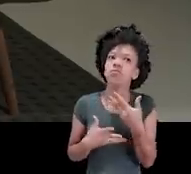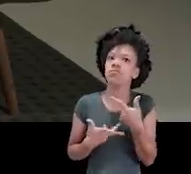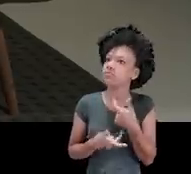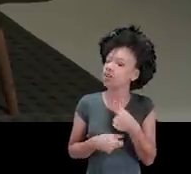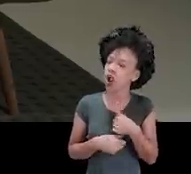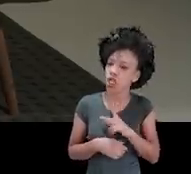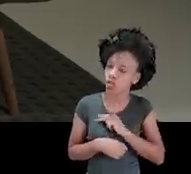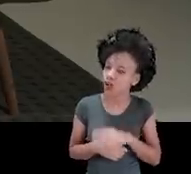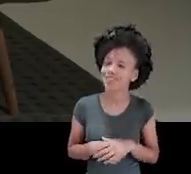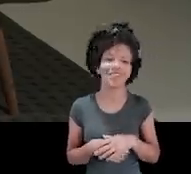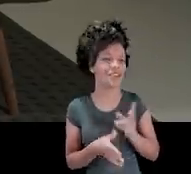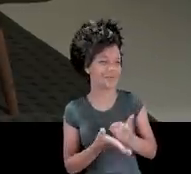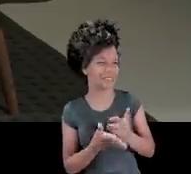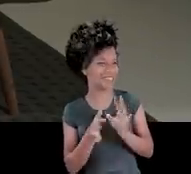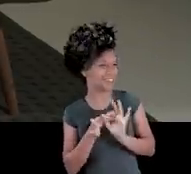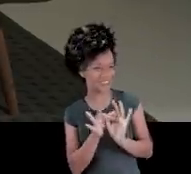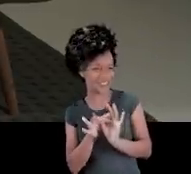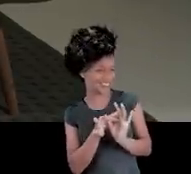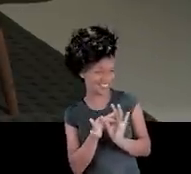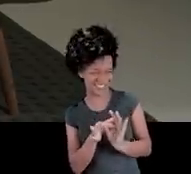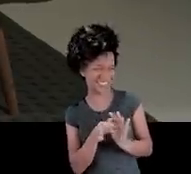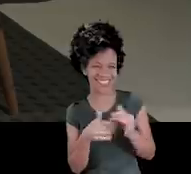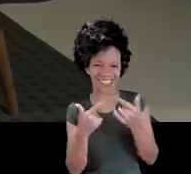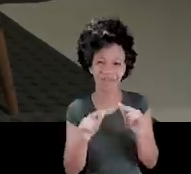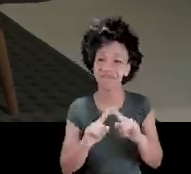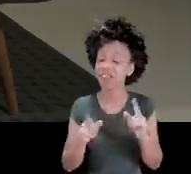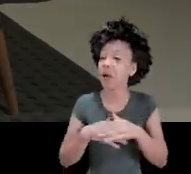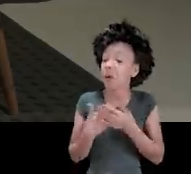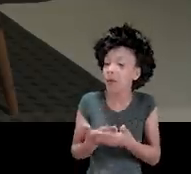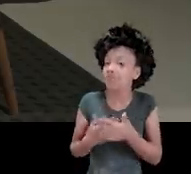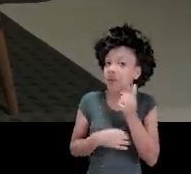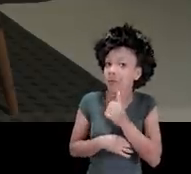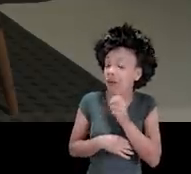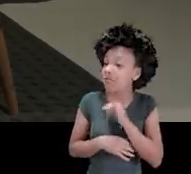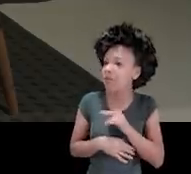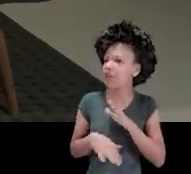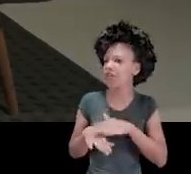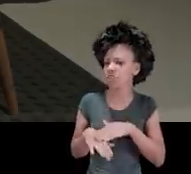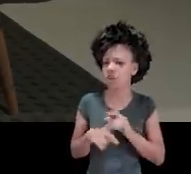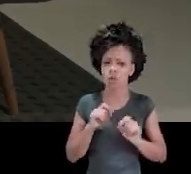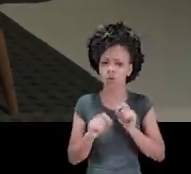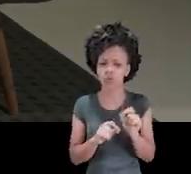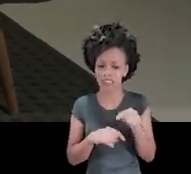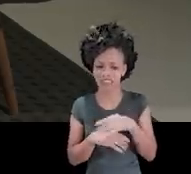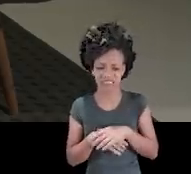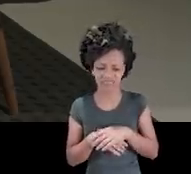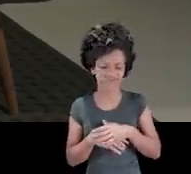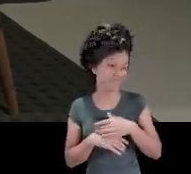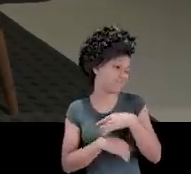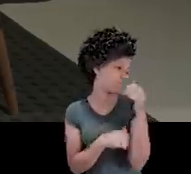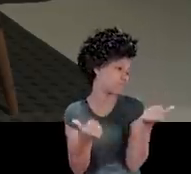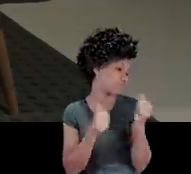uma calça. Você mantendo o nível. Eu mantenho o equilíbrio. Então, quando a mulher... Se eu faço uma coisa grotesca aqui, os três riem, eu falo, ixi,